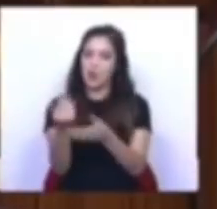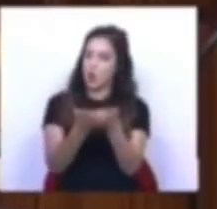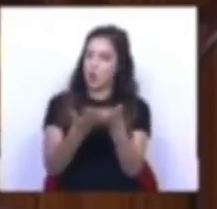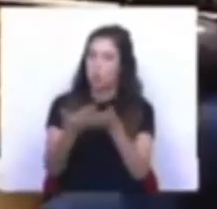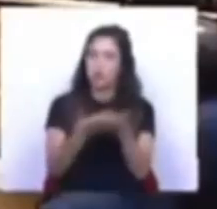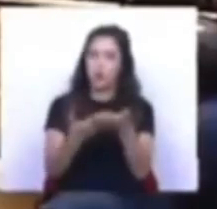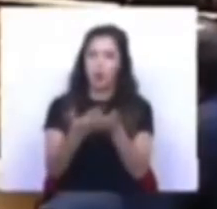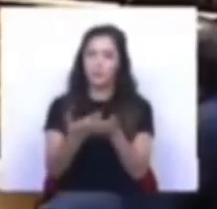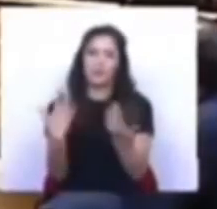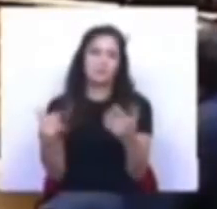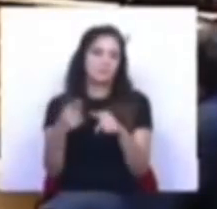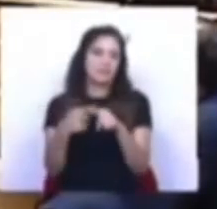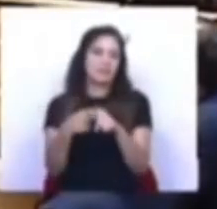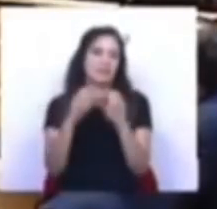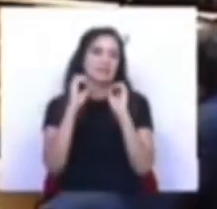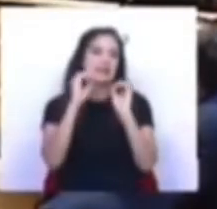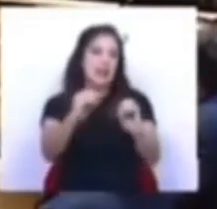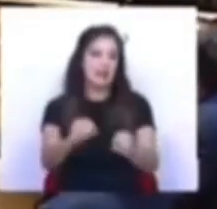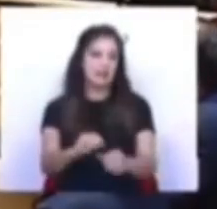maravilhoso.